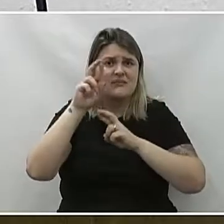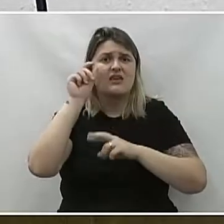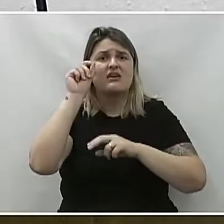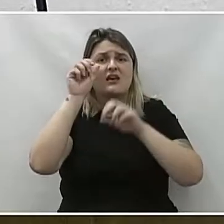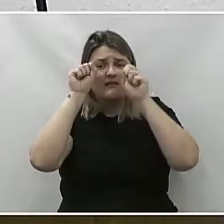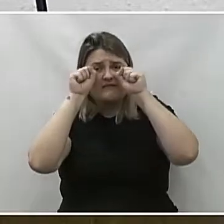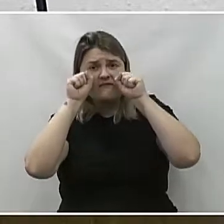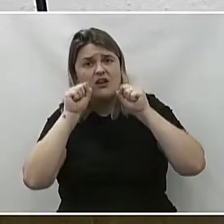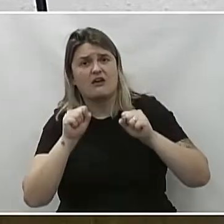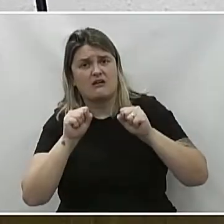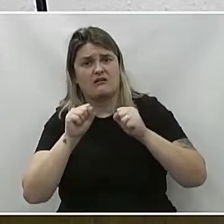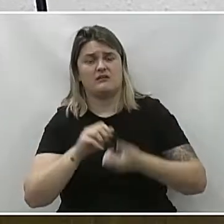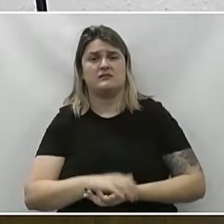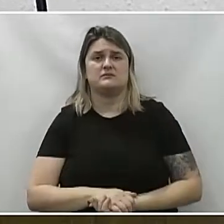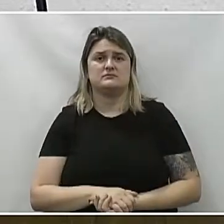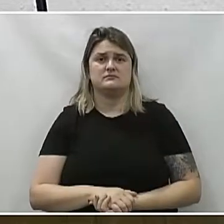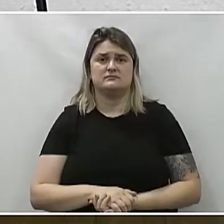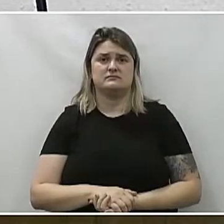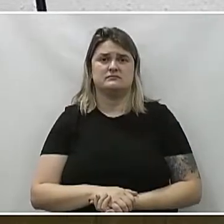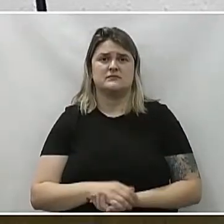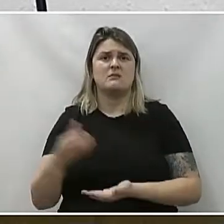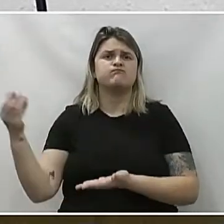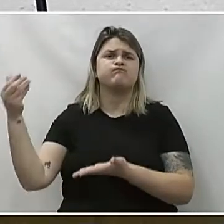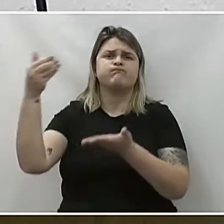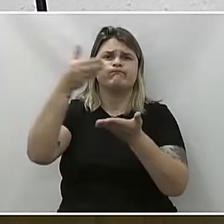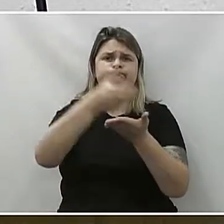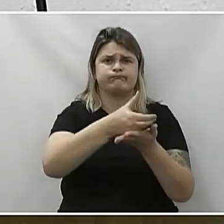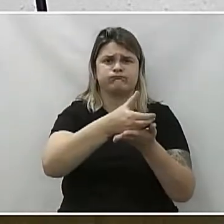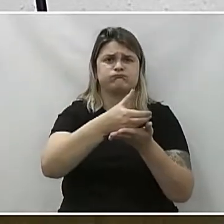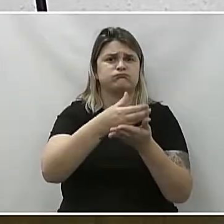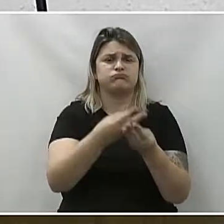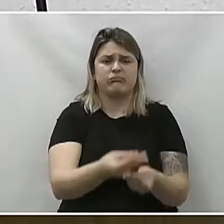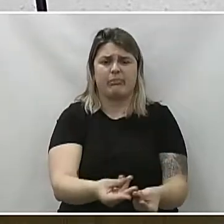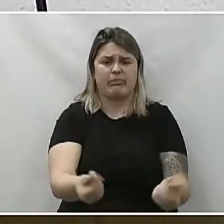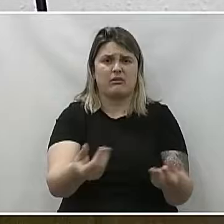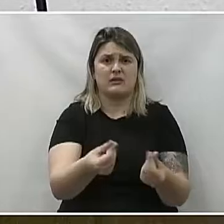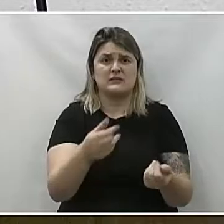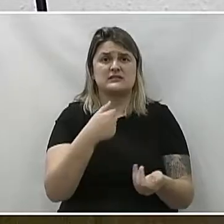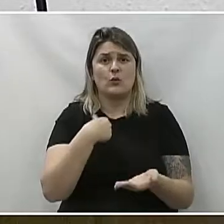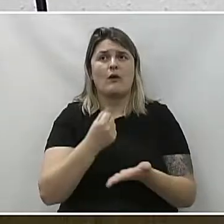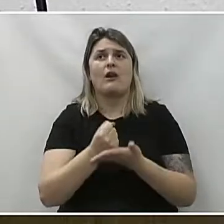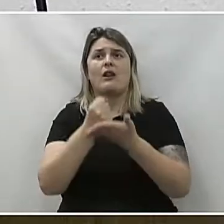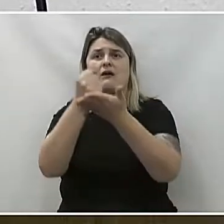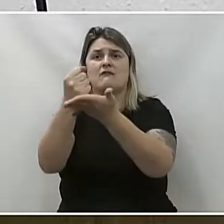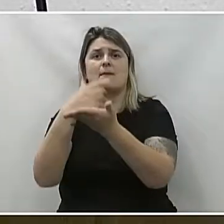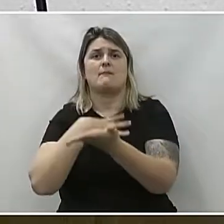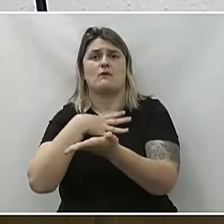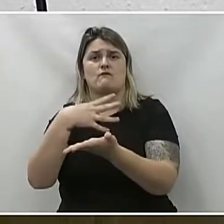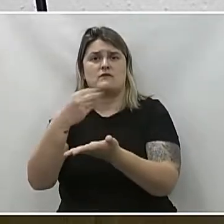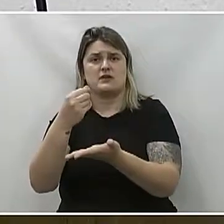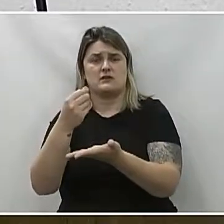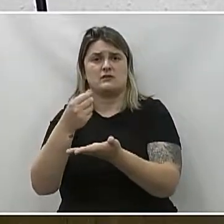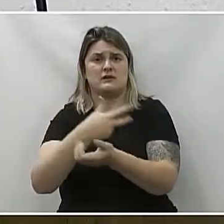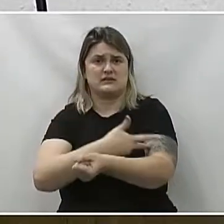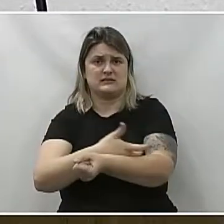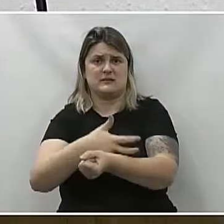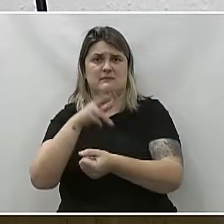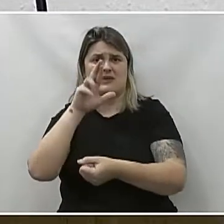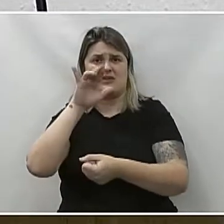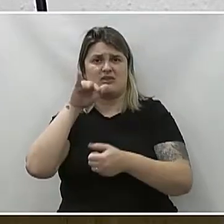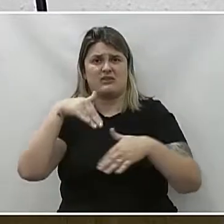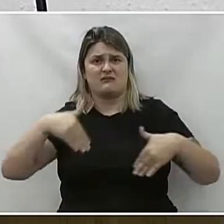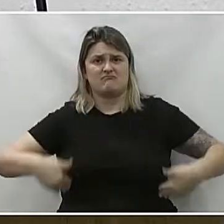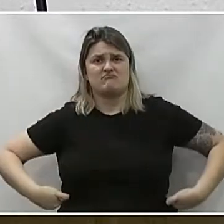vendo isso, gente? É recurso indo pelo ralo. Se eu levasse meu filho fazer um exame de rim, ele não ia dar